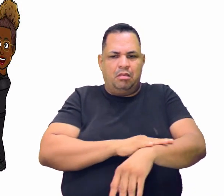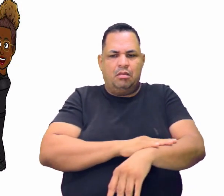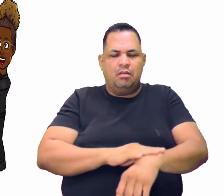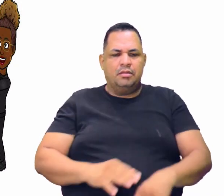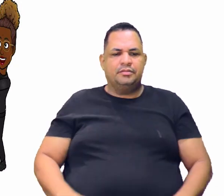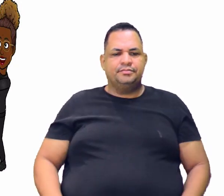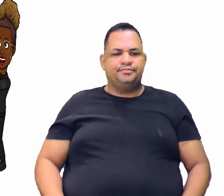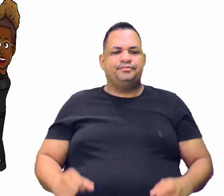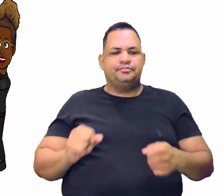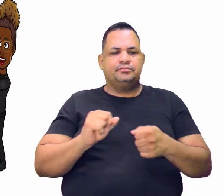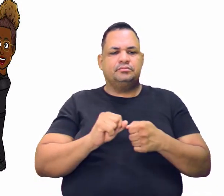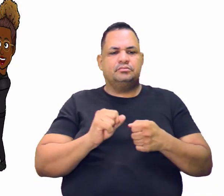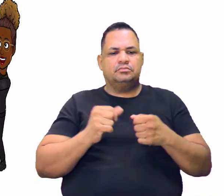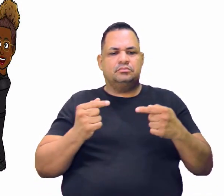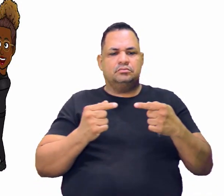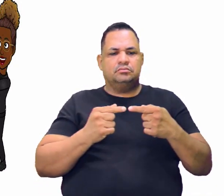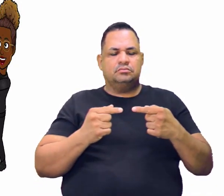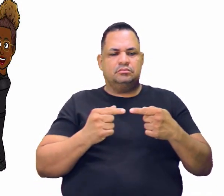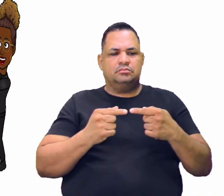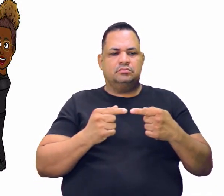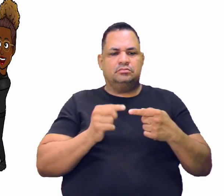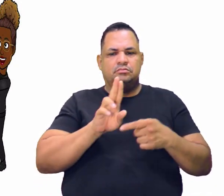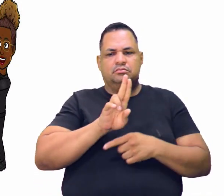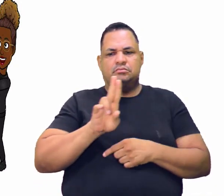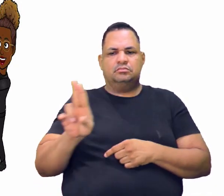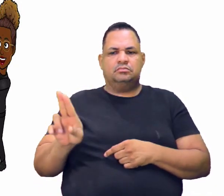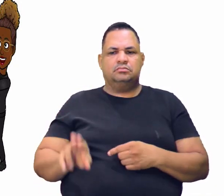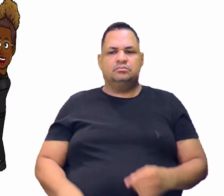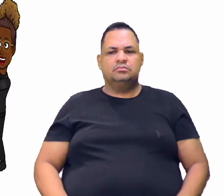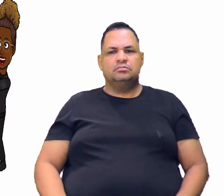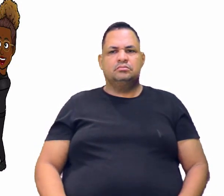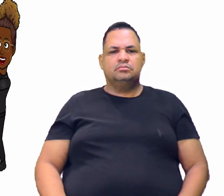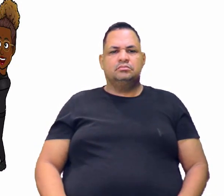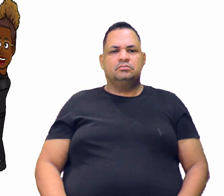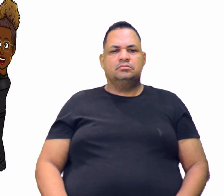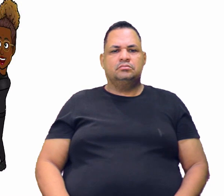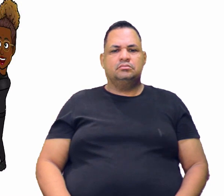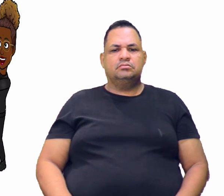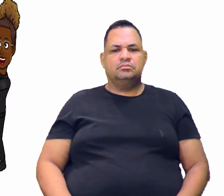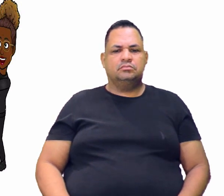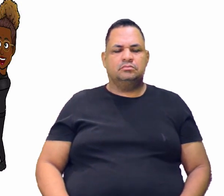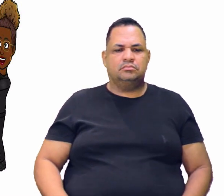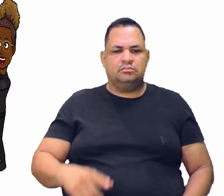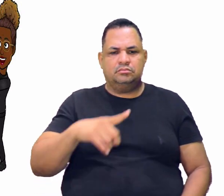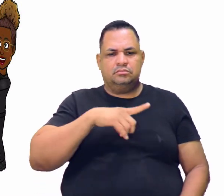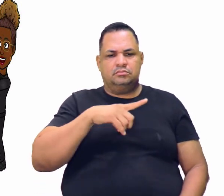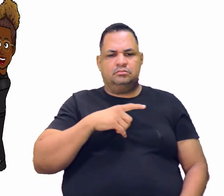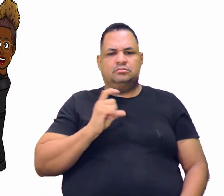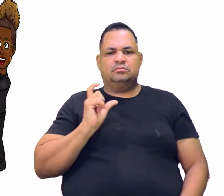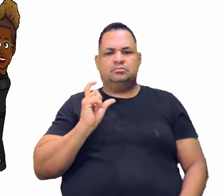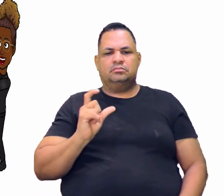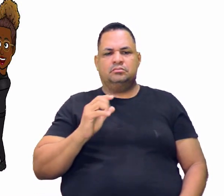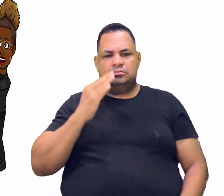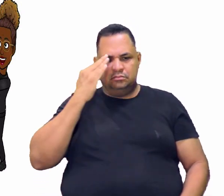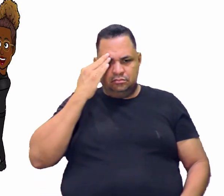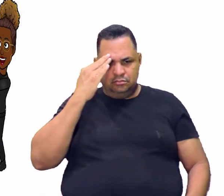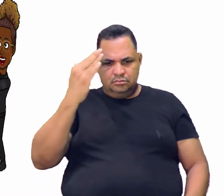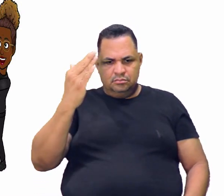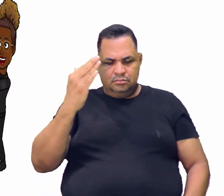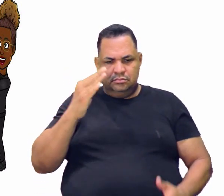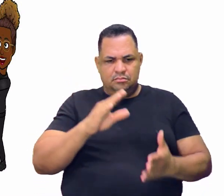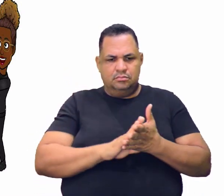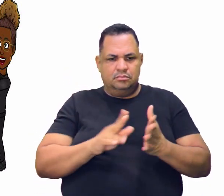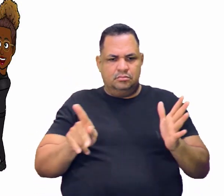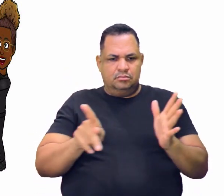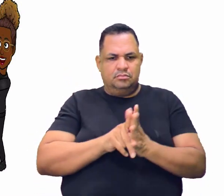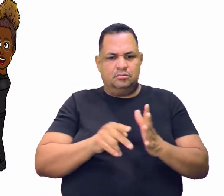Beleza? Fazendo a concordância com o nome. Então, apareceu a palavra agradecido, grato, própria,